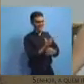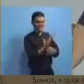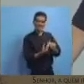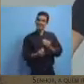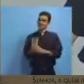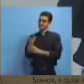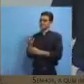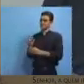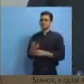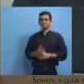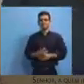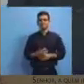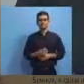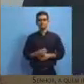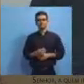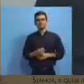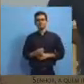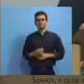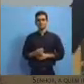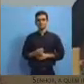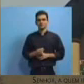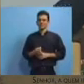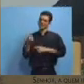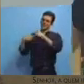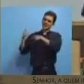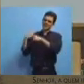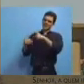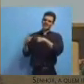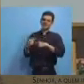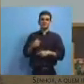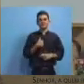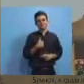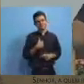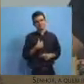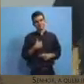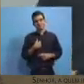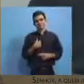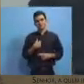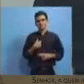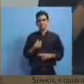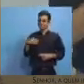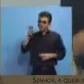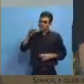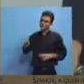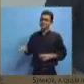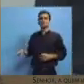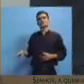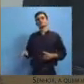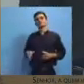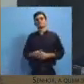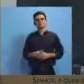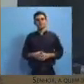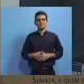eu moleque oito anos de idade imagina arrancador carrinho de mão cheio de mandioca para tratar dos pontos das Galinhas das vagas de